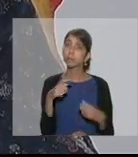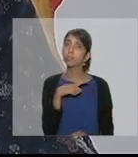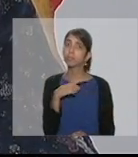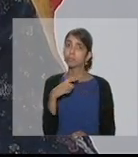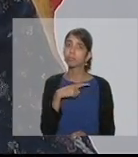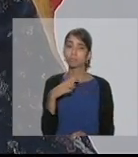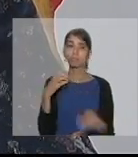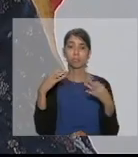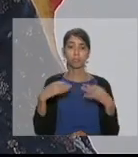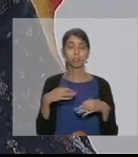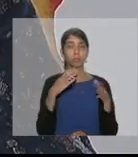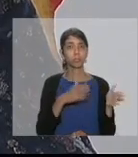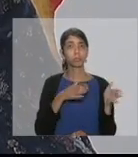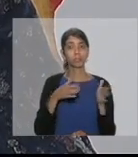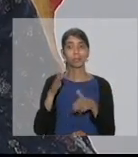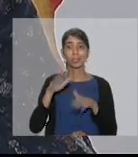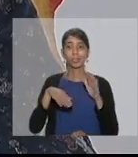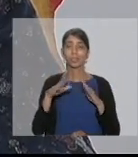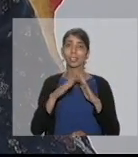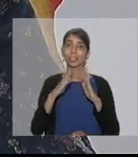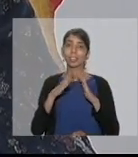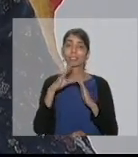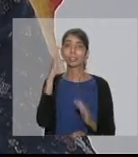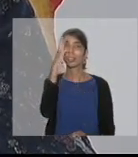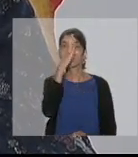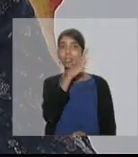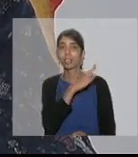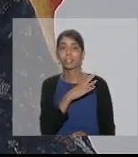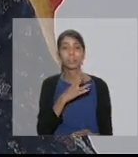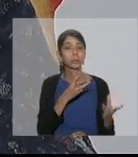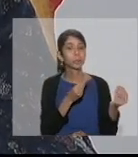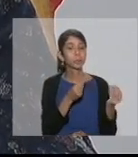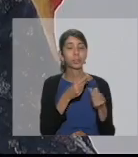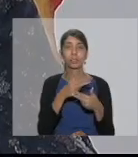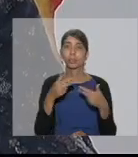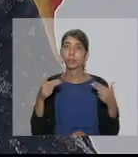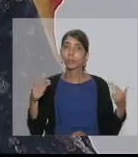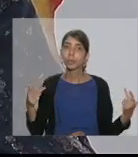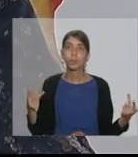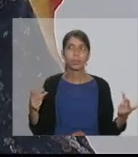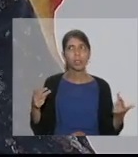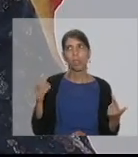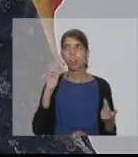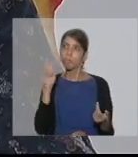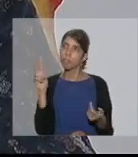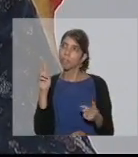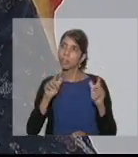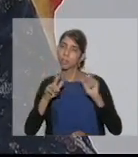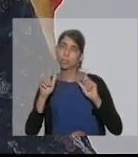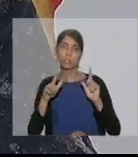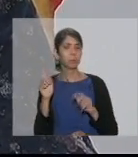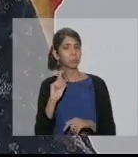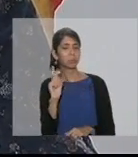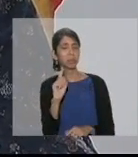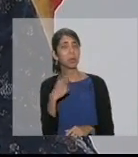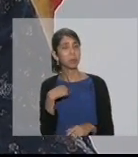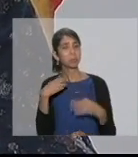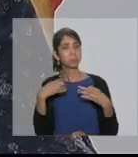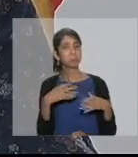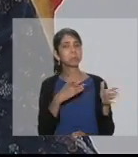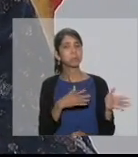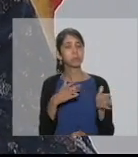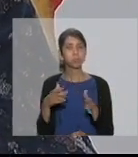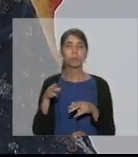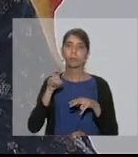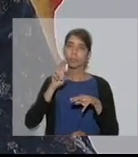tinha disciplina, porque tem gente que está em casa e se distrai com um monte de coisas, né? Tipo, vou ver uma série. Não, eu sou extremamente disciplinada.